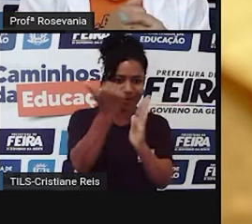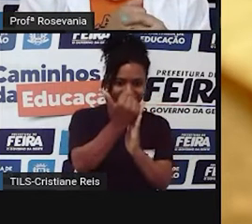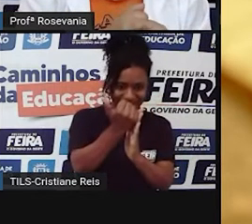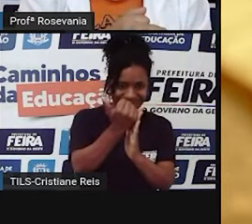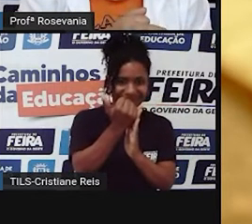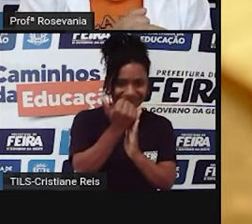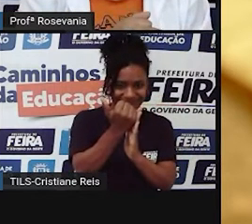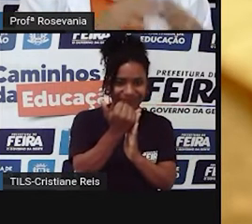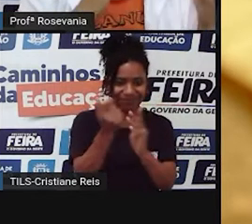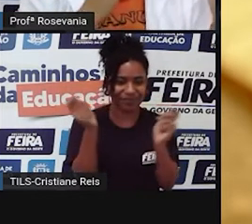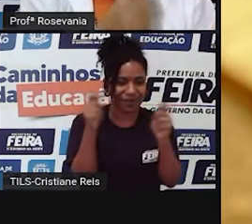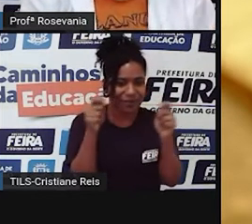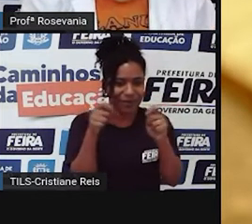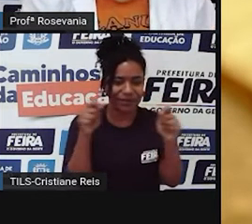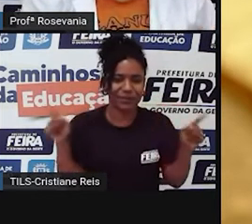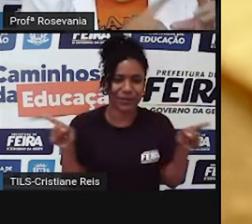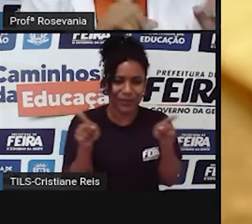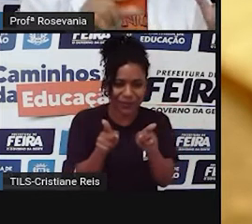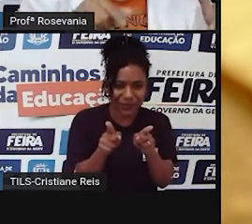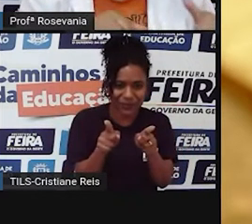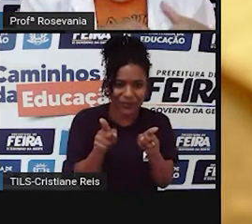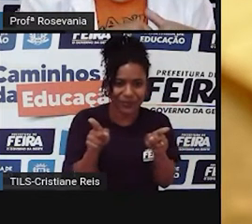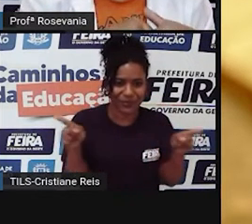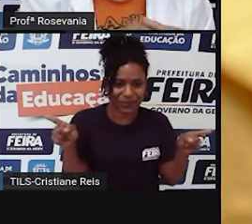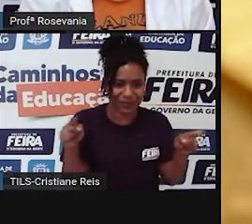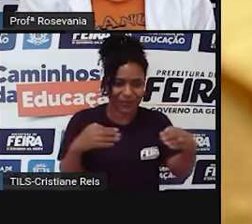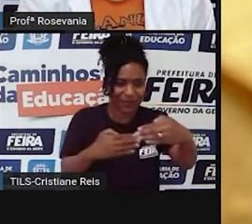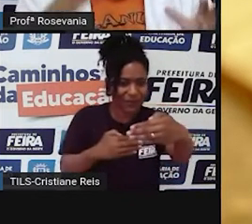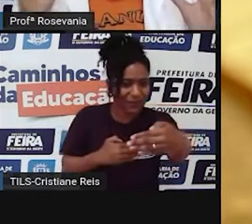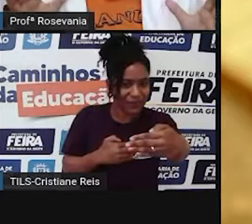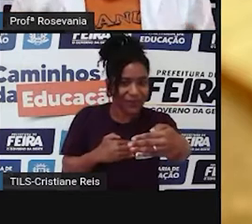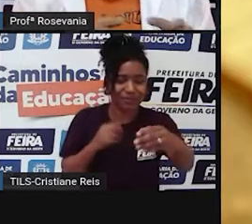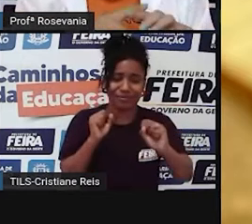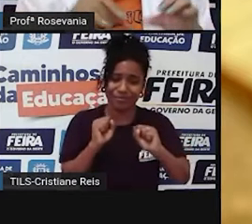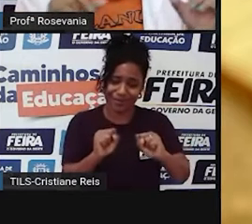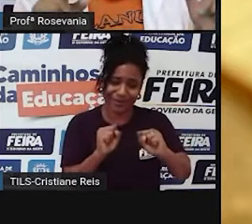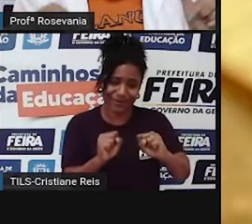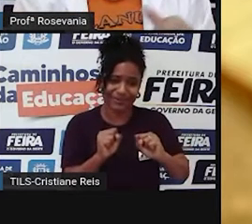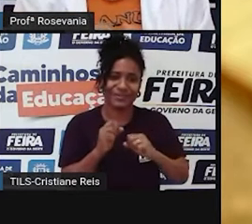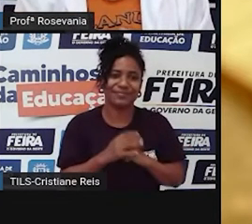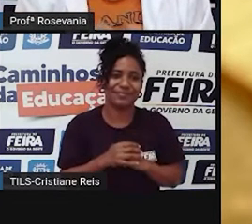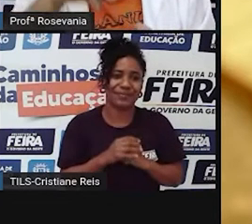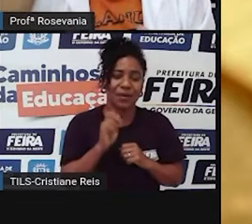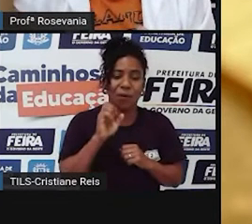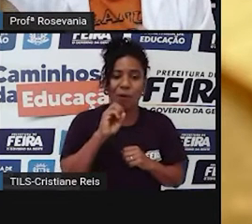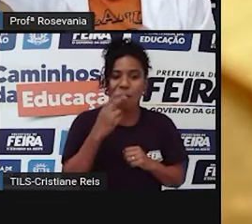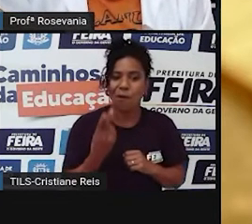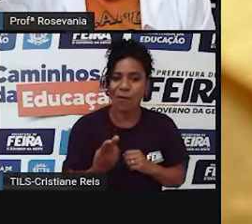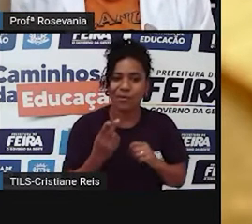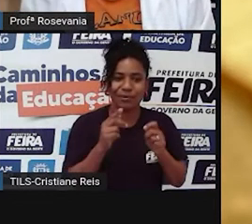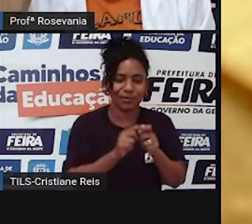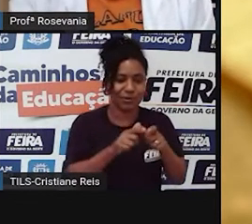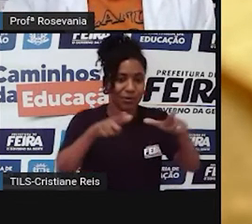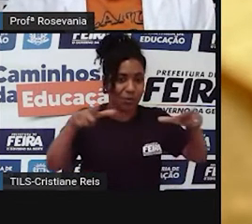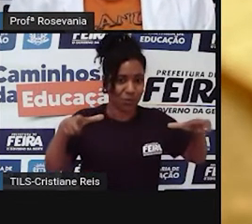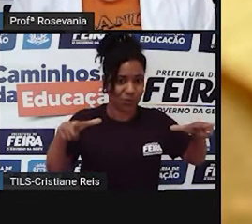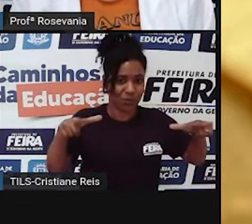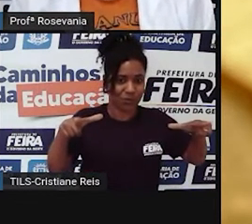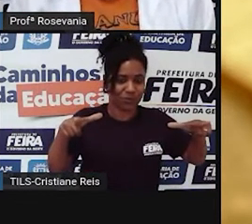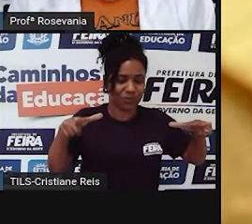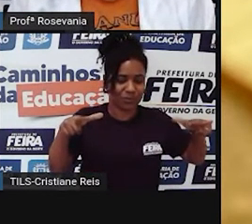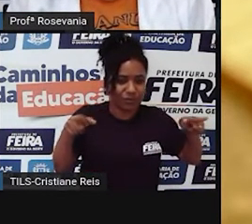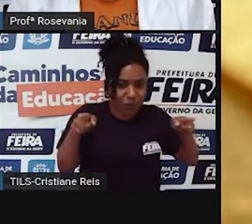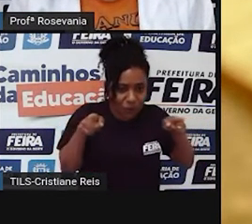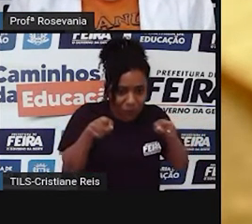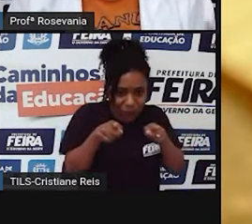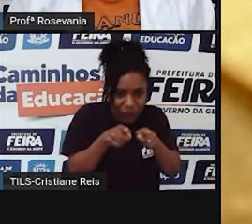dentro desse quadriculado, num quadriculado menor, ou pegar um quadriculado menor, fazer um maior, e você,